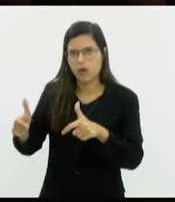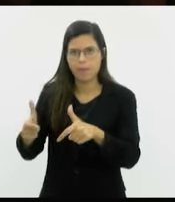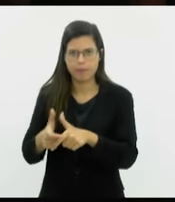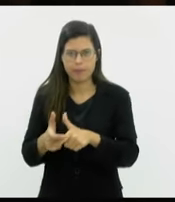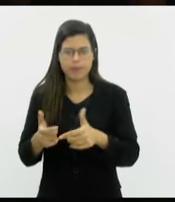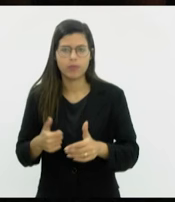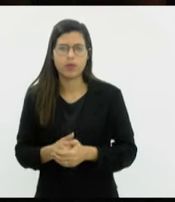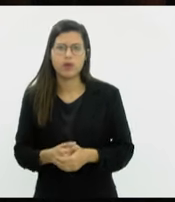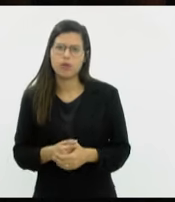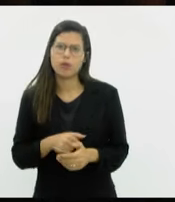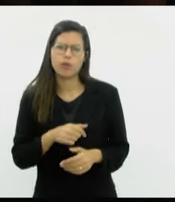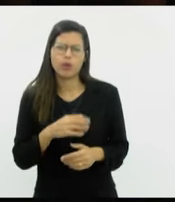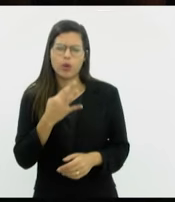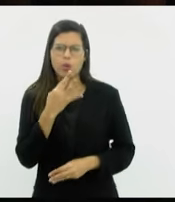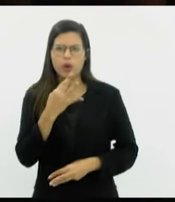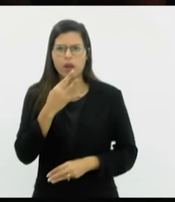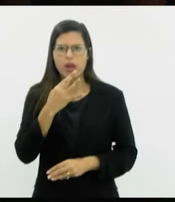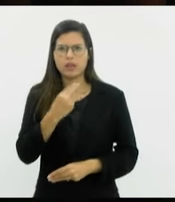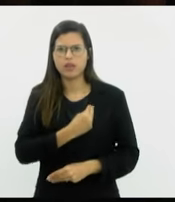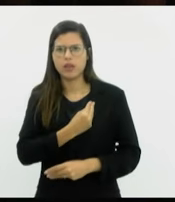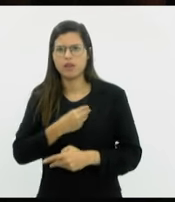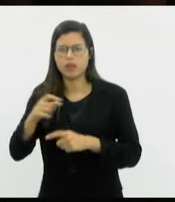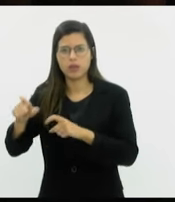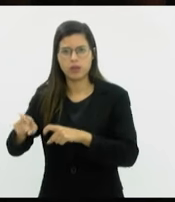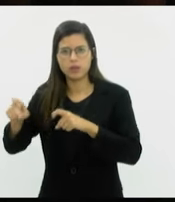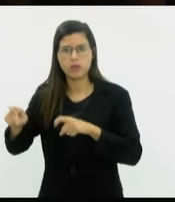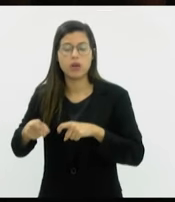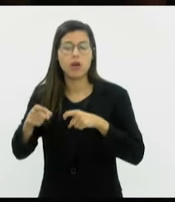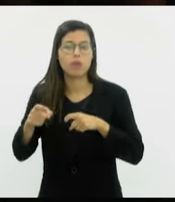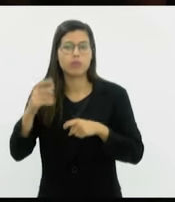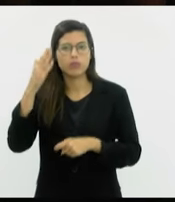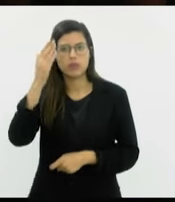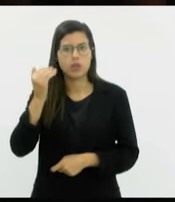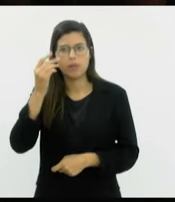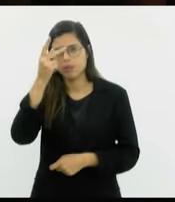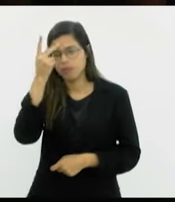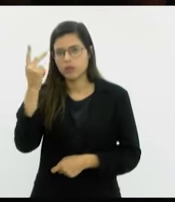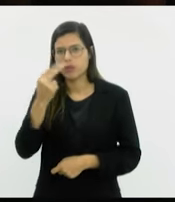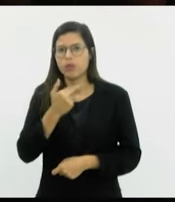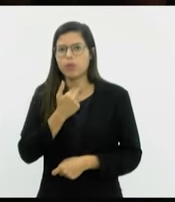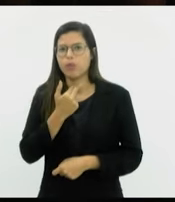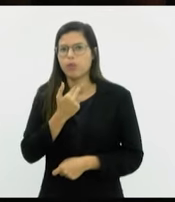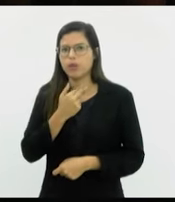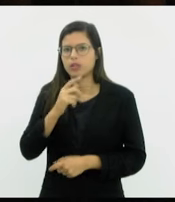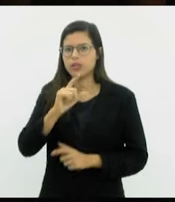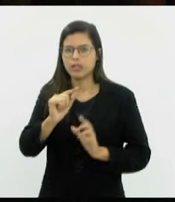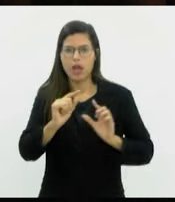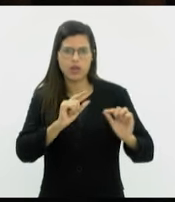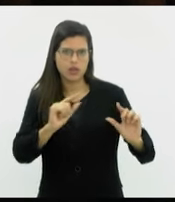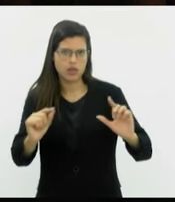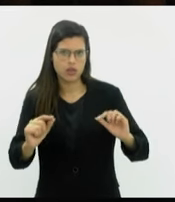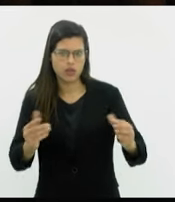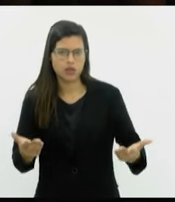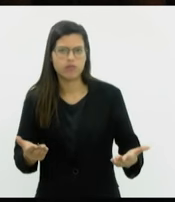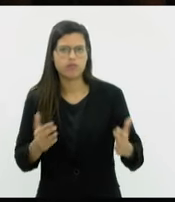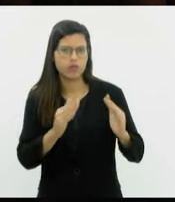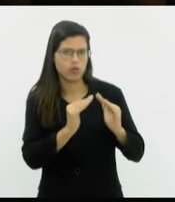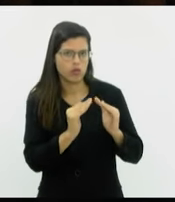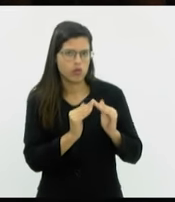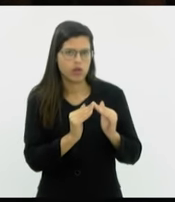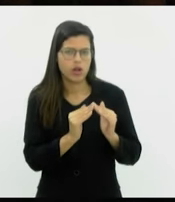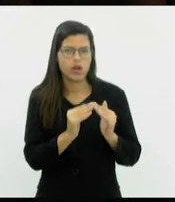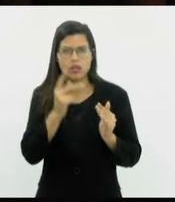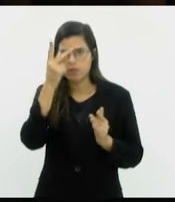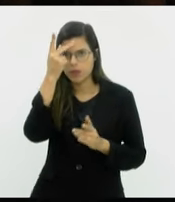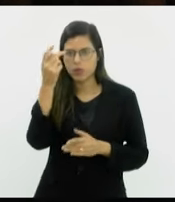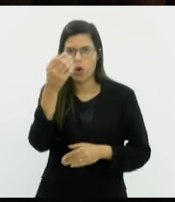pouco da vida no campo e a vida rural, sabe que as pessoas não podem sair das suas pequenas propriedades. O tirador de